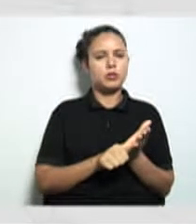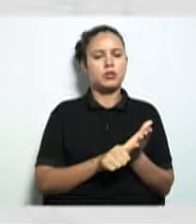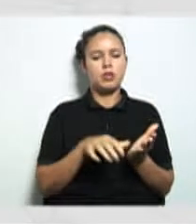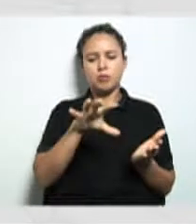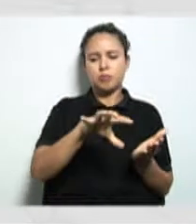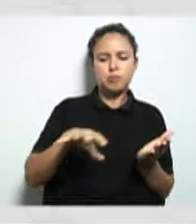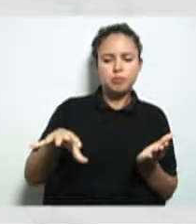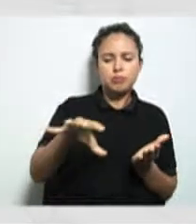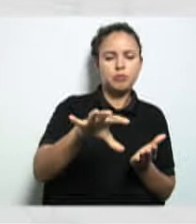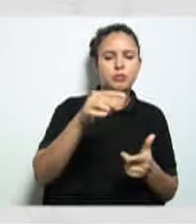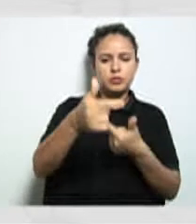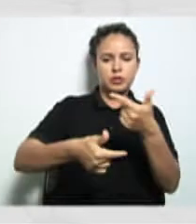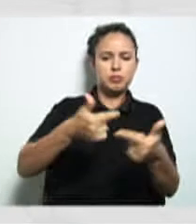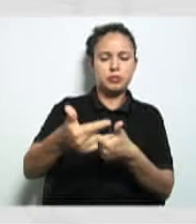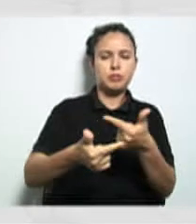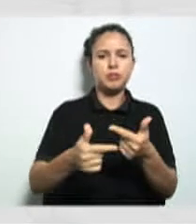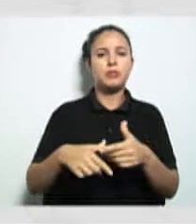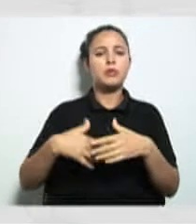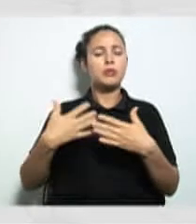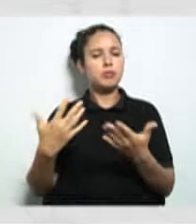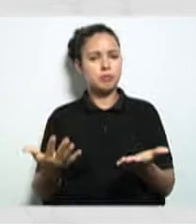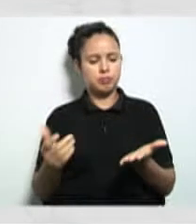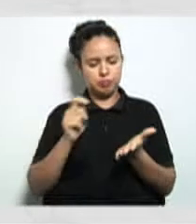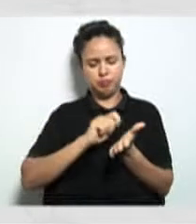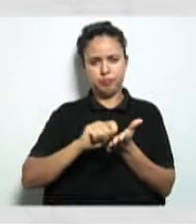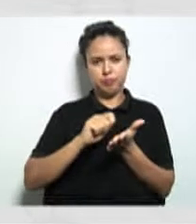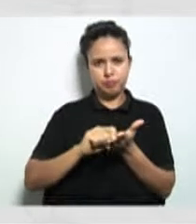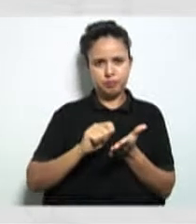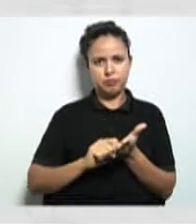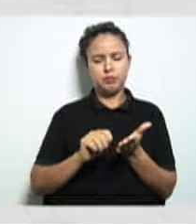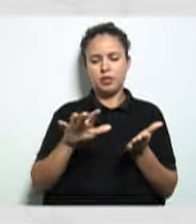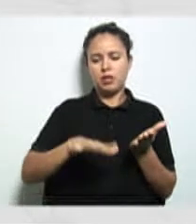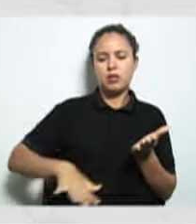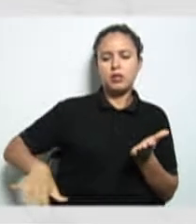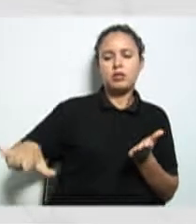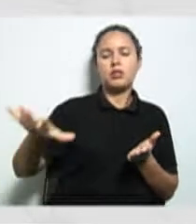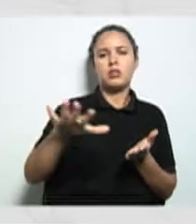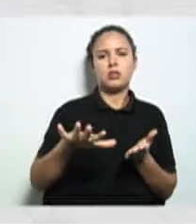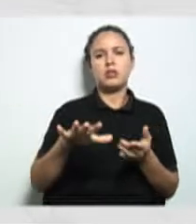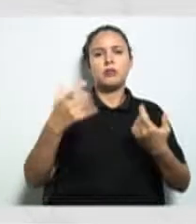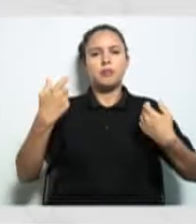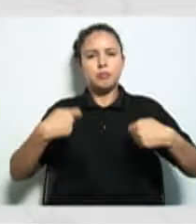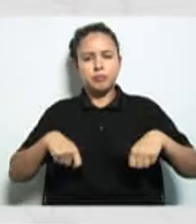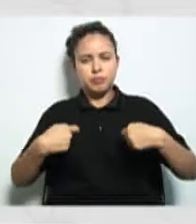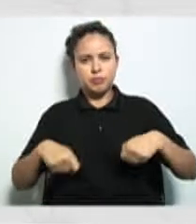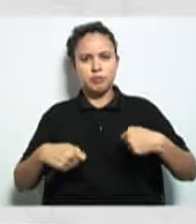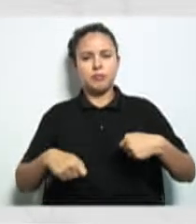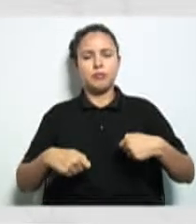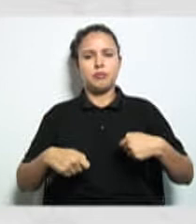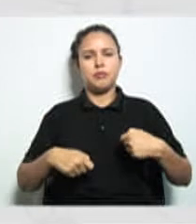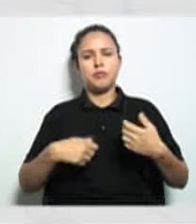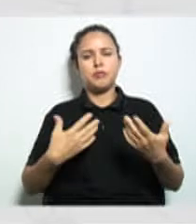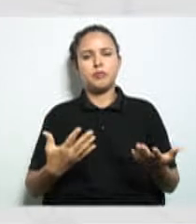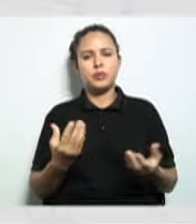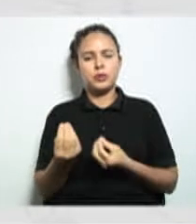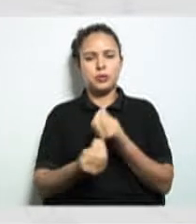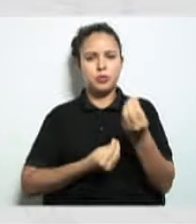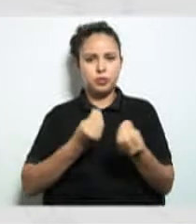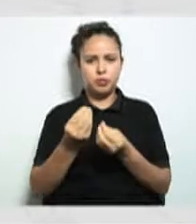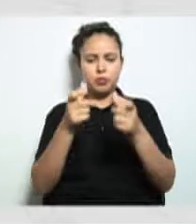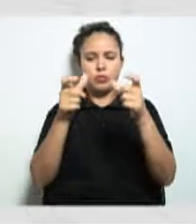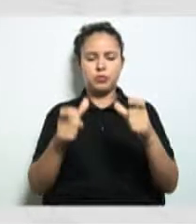ela se dedica, que área que ela atua, qual a necessidade dela, qual a realidade dela, onde ela